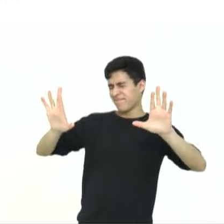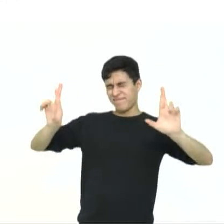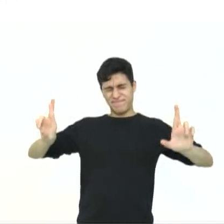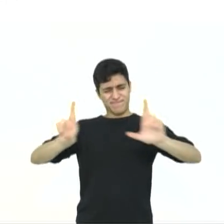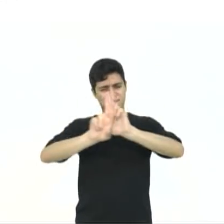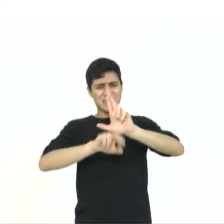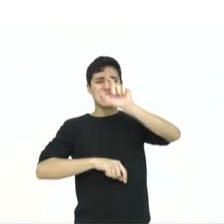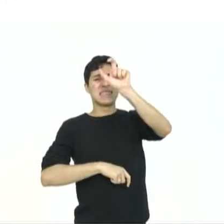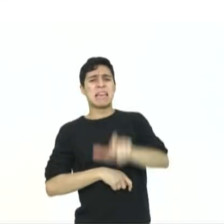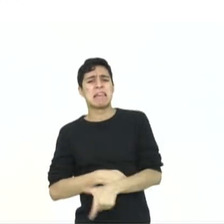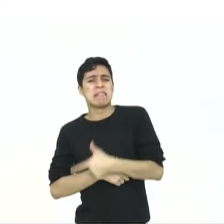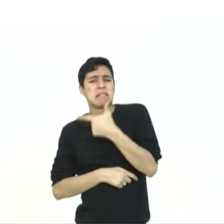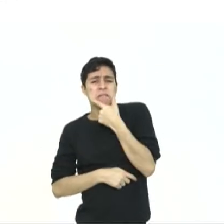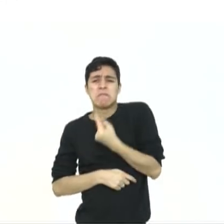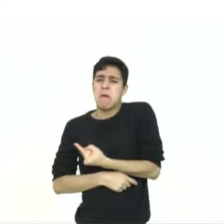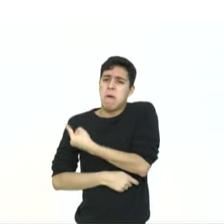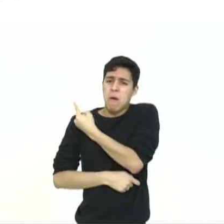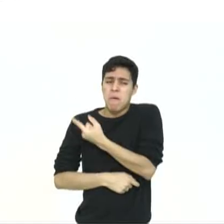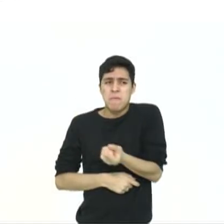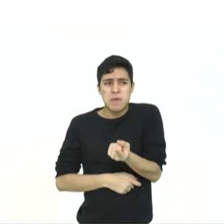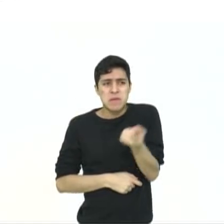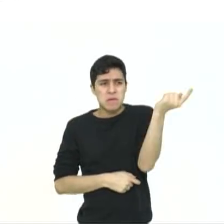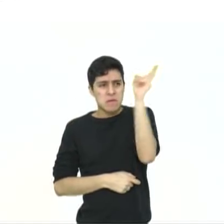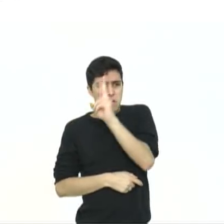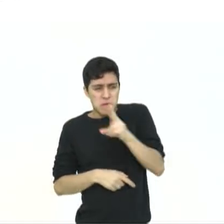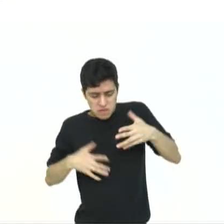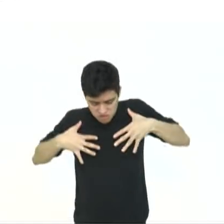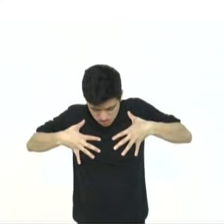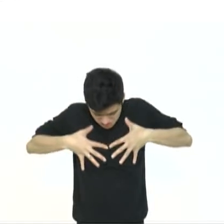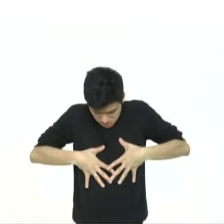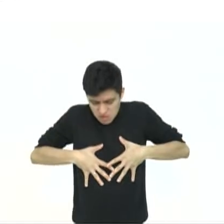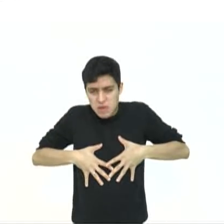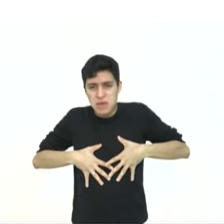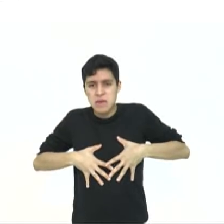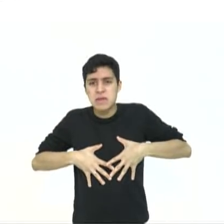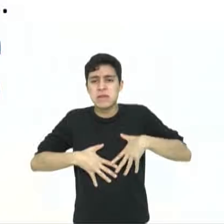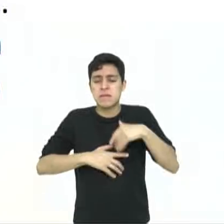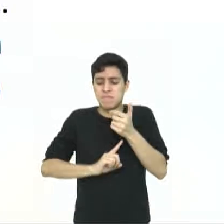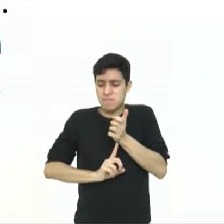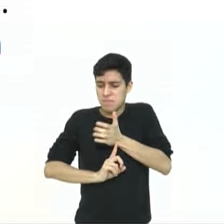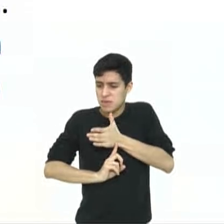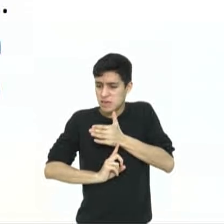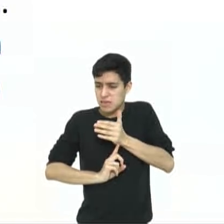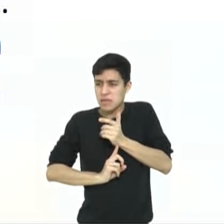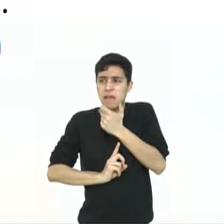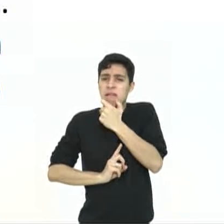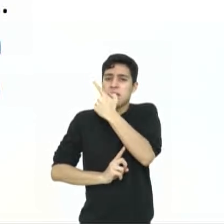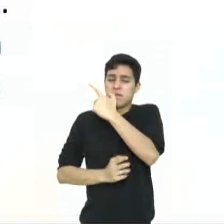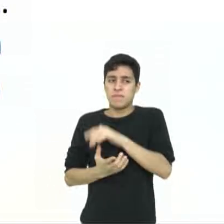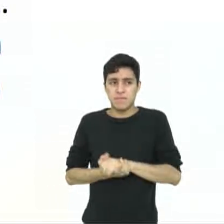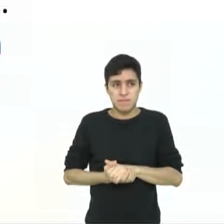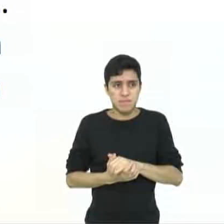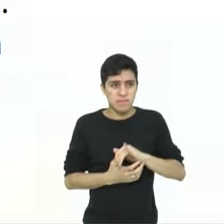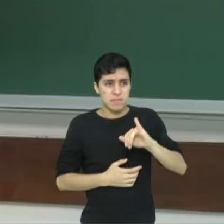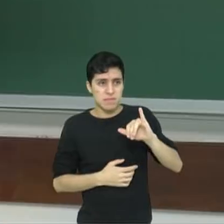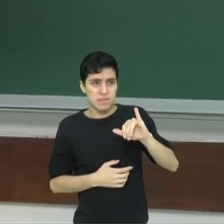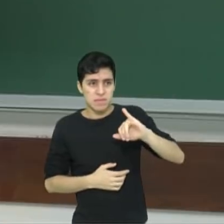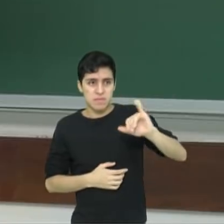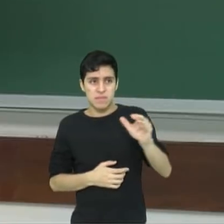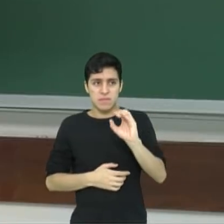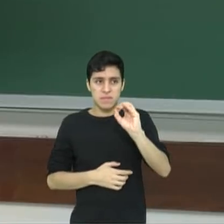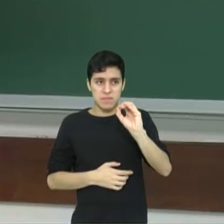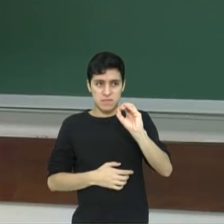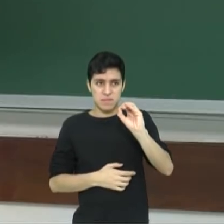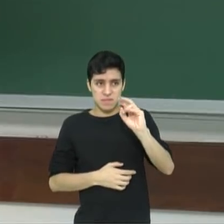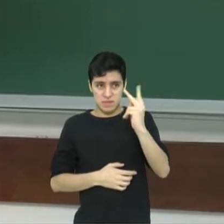senhor, professor? Com a bandeira, inclusive, da Inglaterra no peito aqui, ó. Então, ele é o John Bull. Eu também não